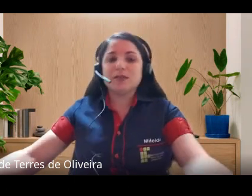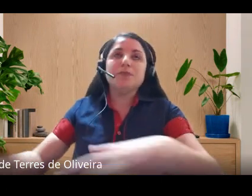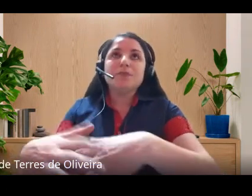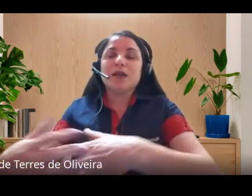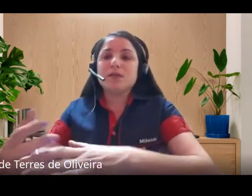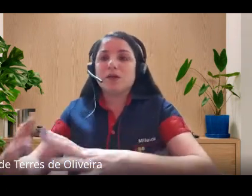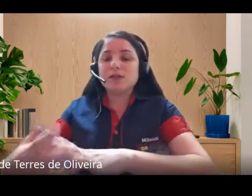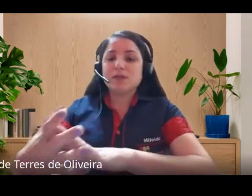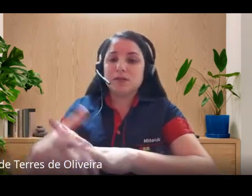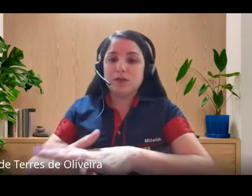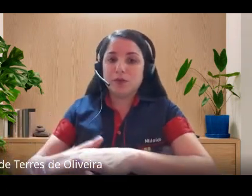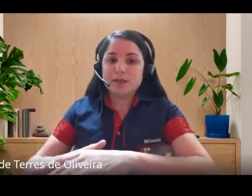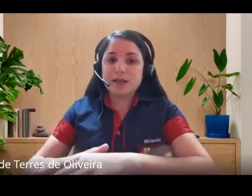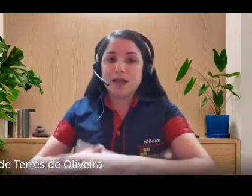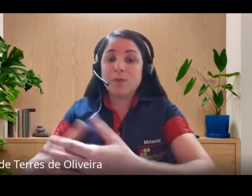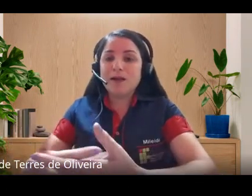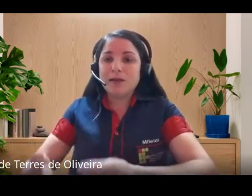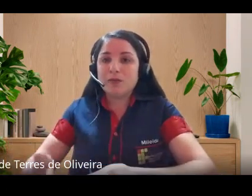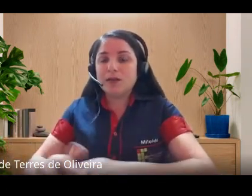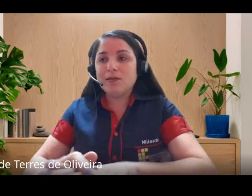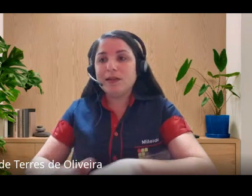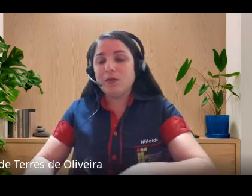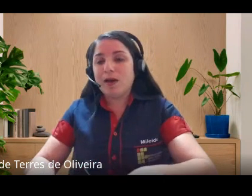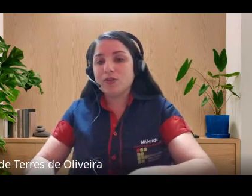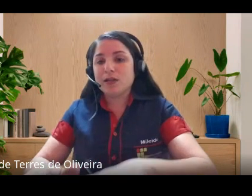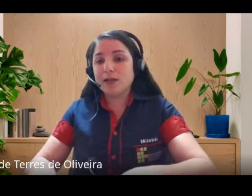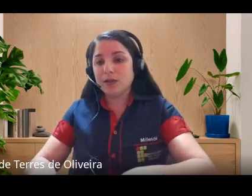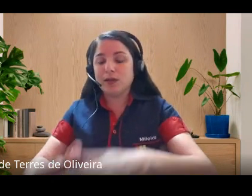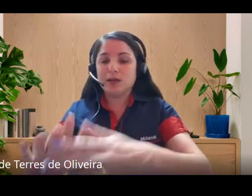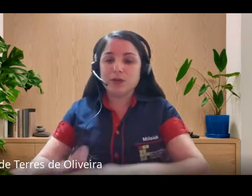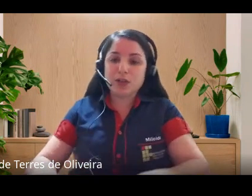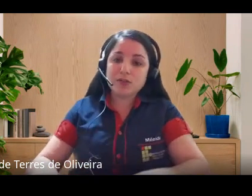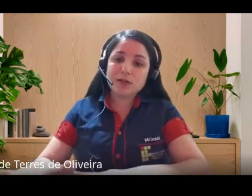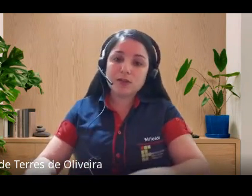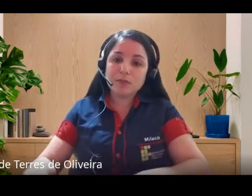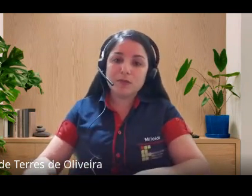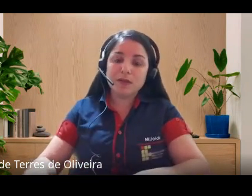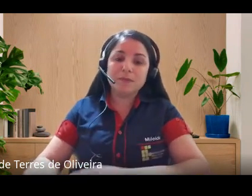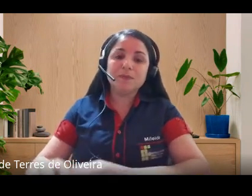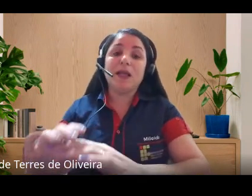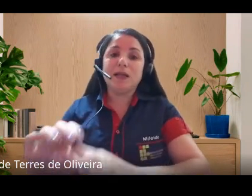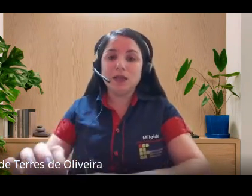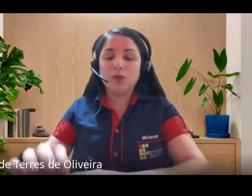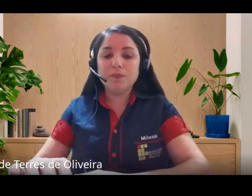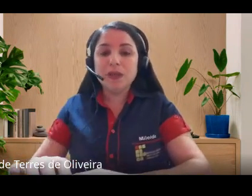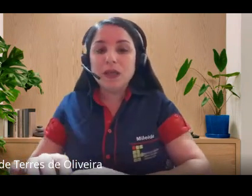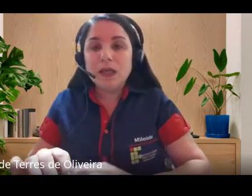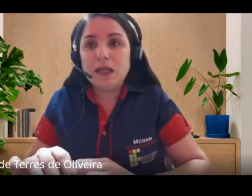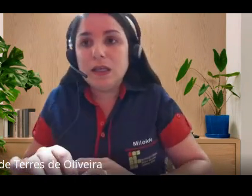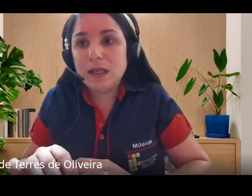vocês nas aulas anteriores. Ela é uma língua, ela não é linguagem, ela é língua. Ela não é gesto, ela não é mímica, é